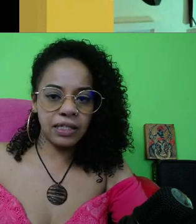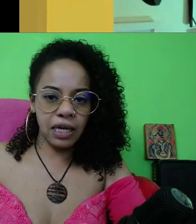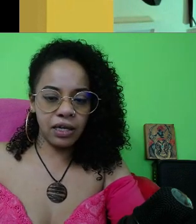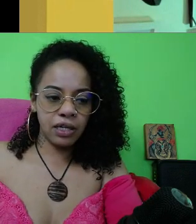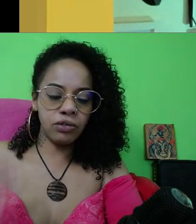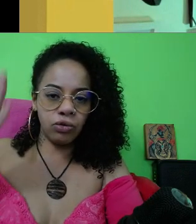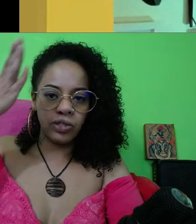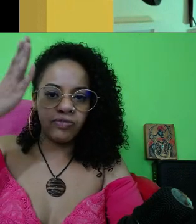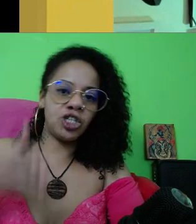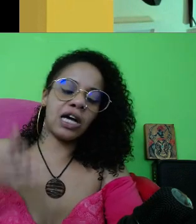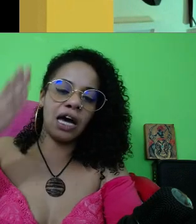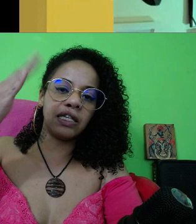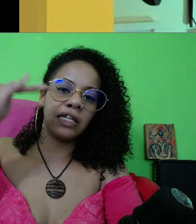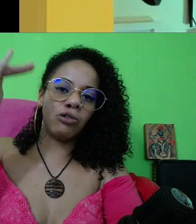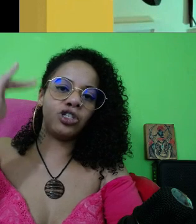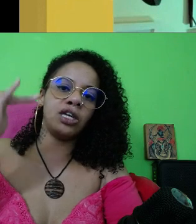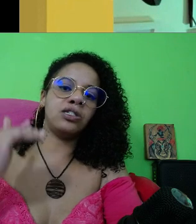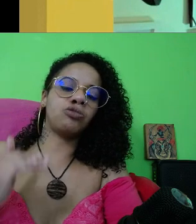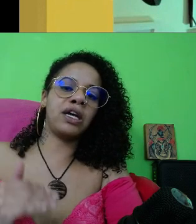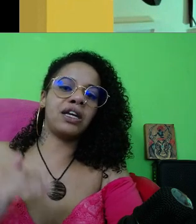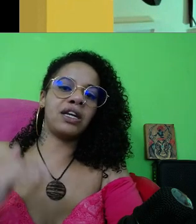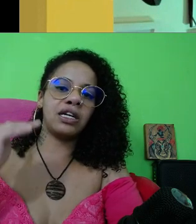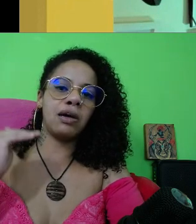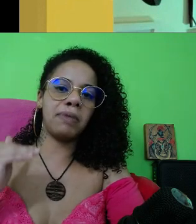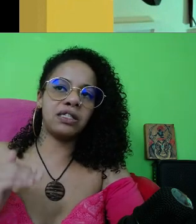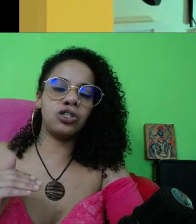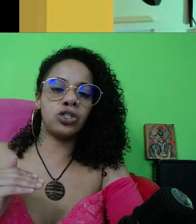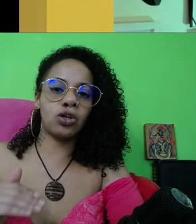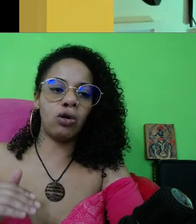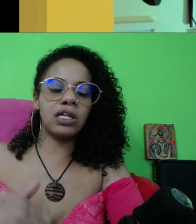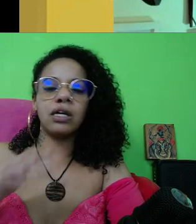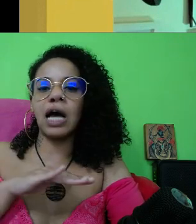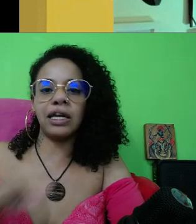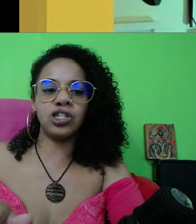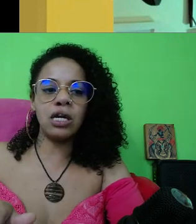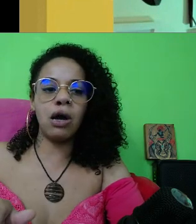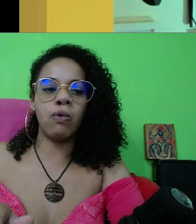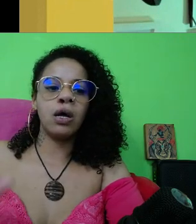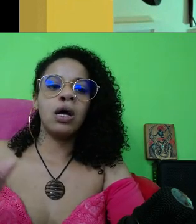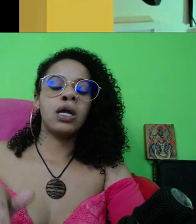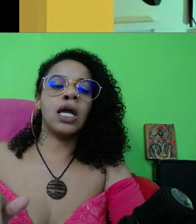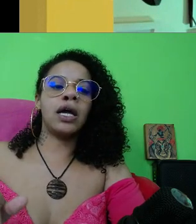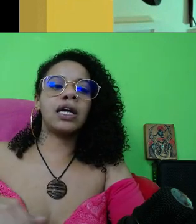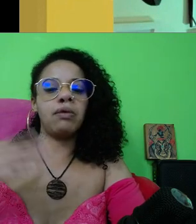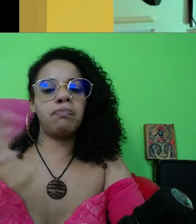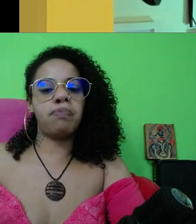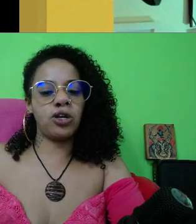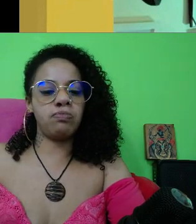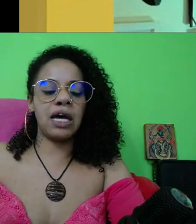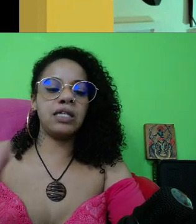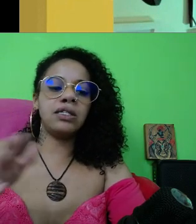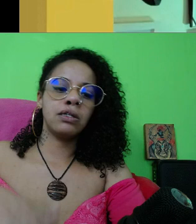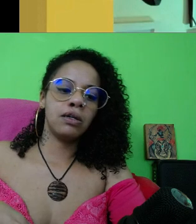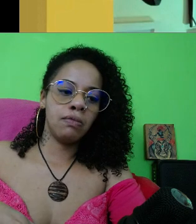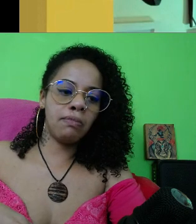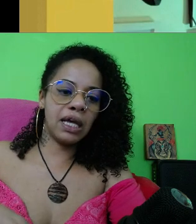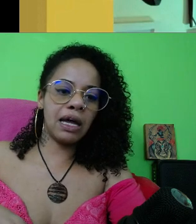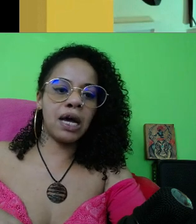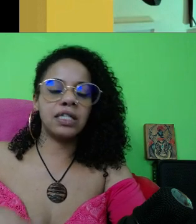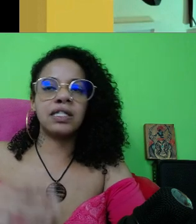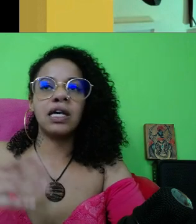horizontais né nos verticais né Onde existe uma hierarquia bastante escrota Aí já não né quem pode mais